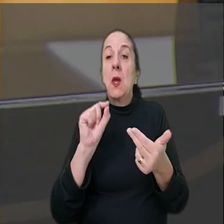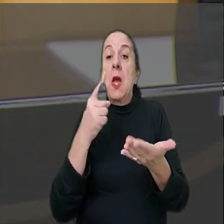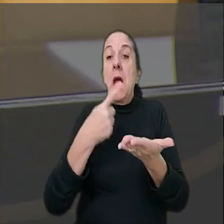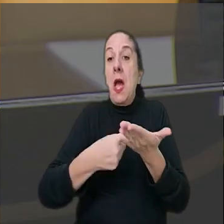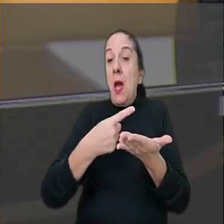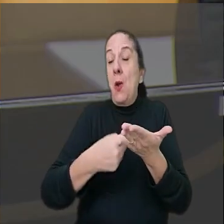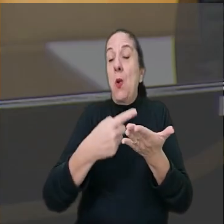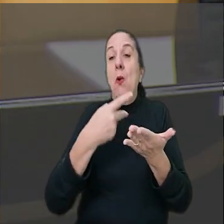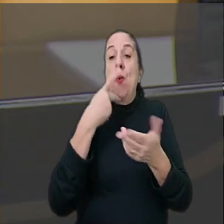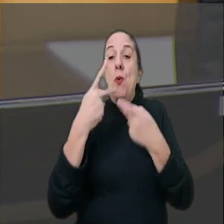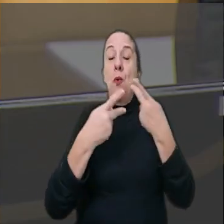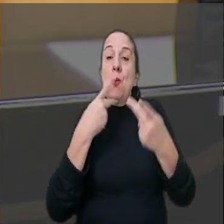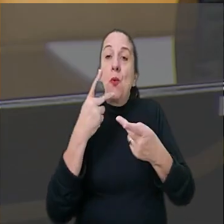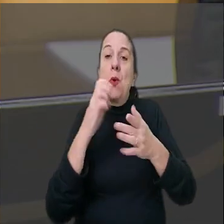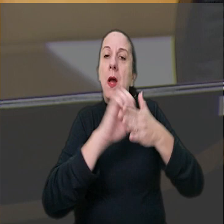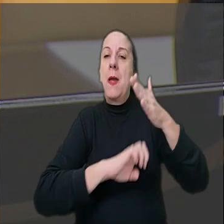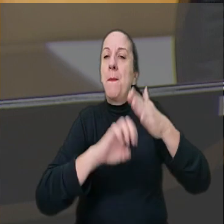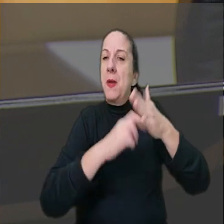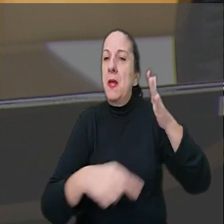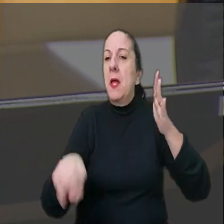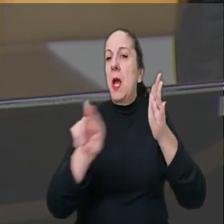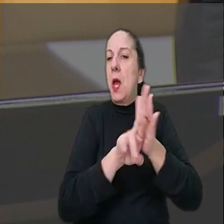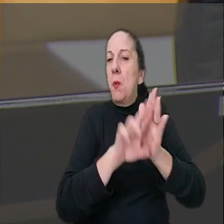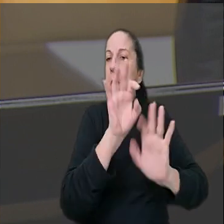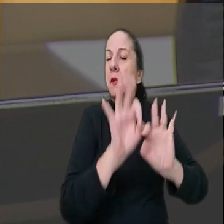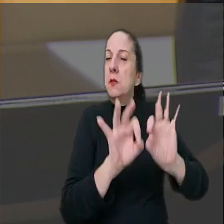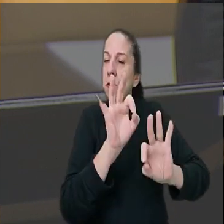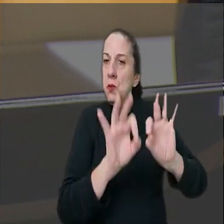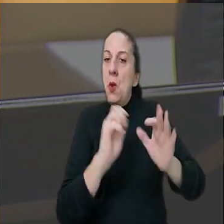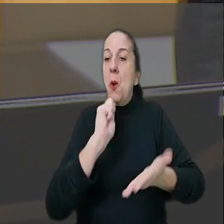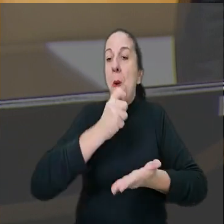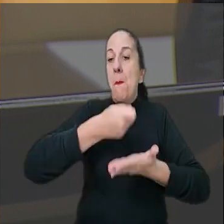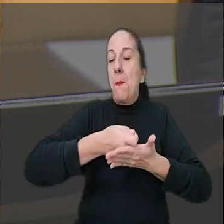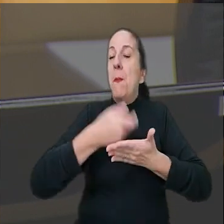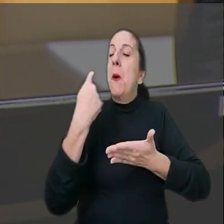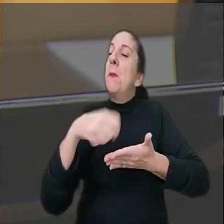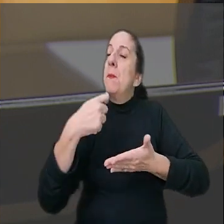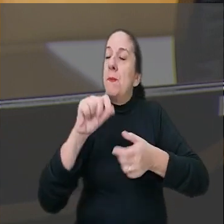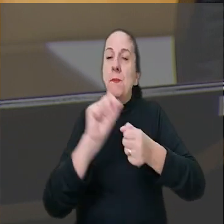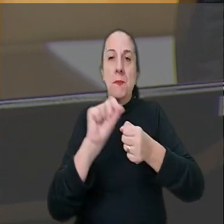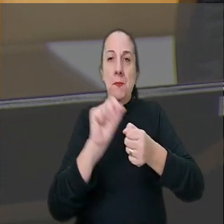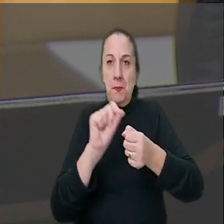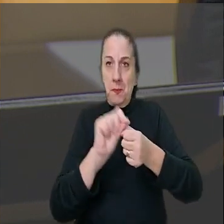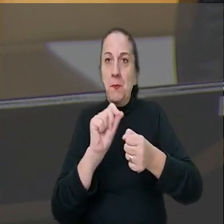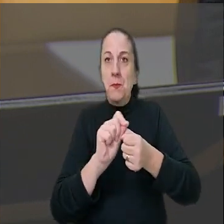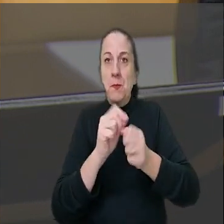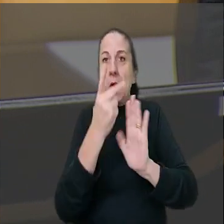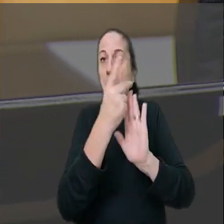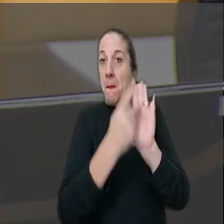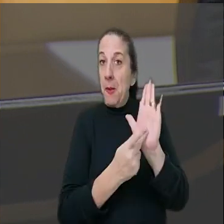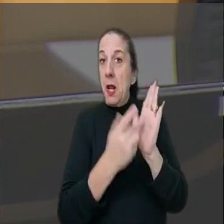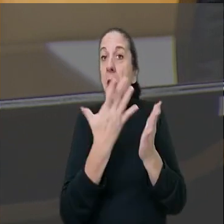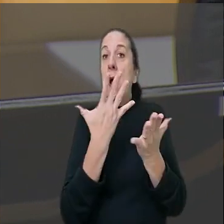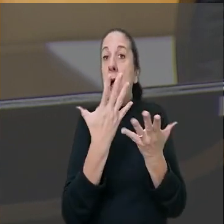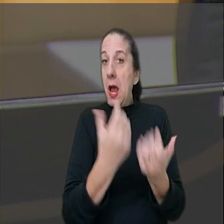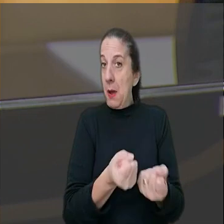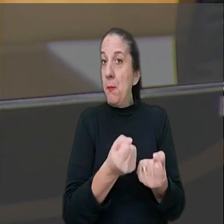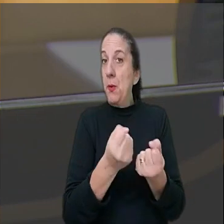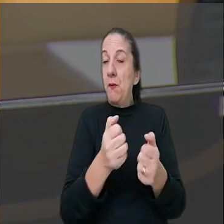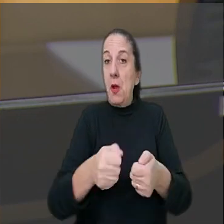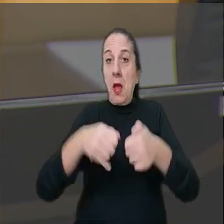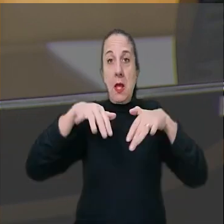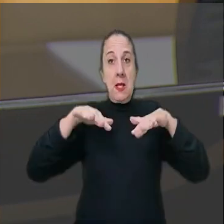procedimento. Ainda de acordo com o relator, no caso de empresa em recuperação judicial, os pagamentos devem ser feitos de acordo com o